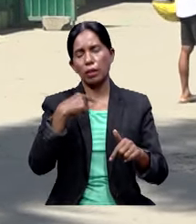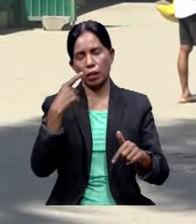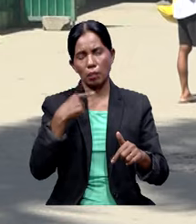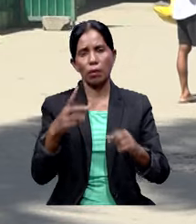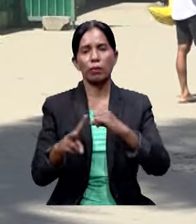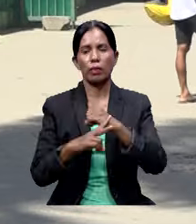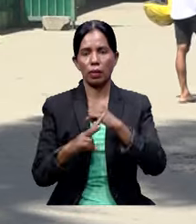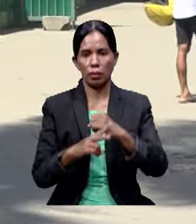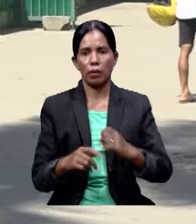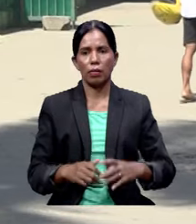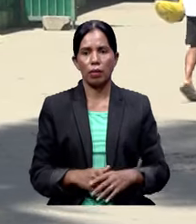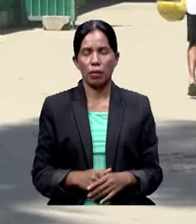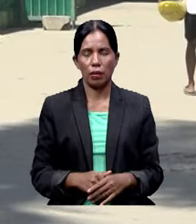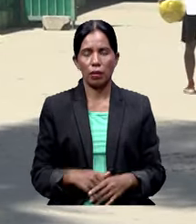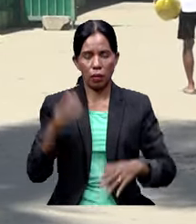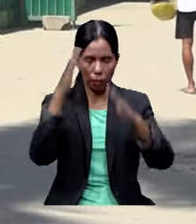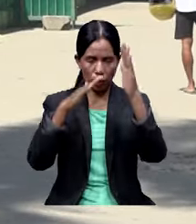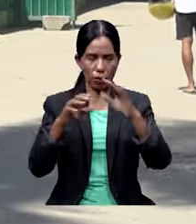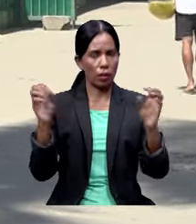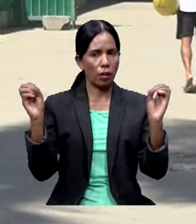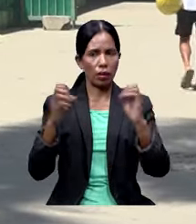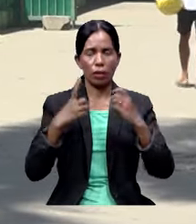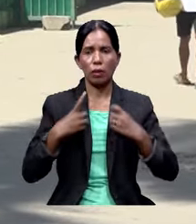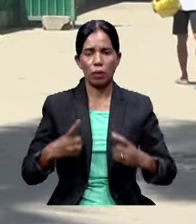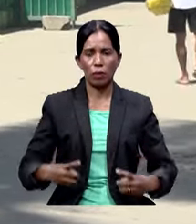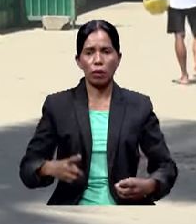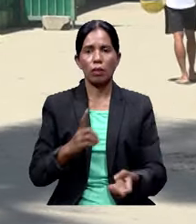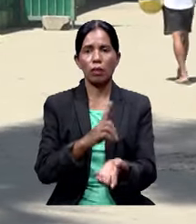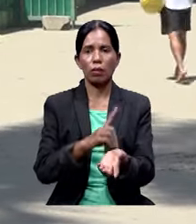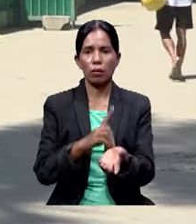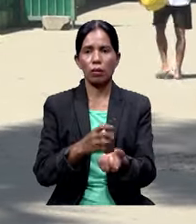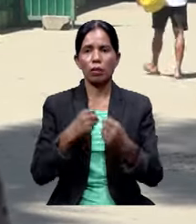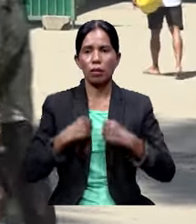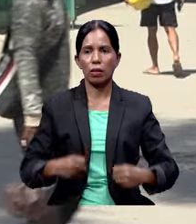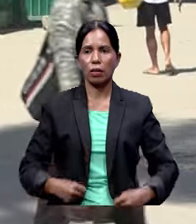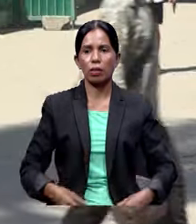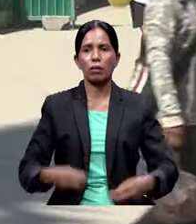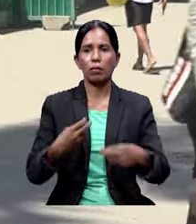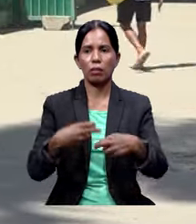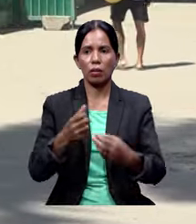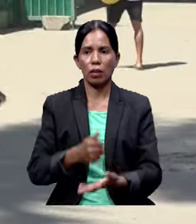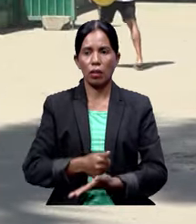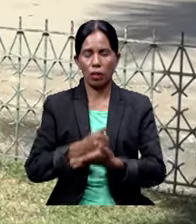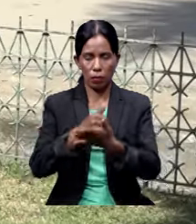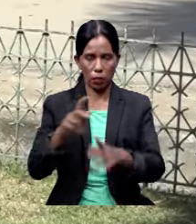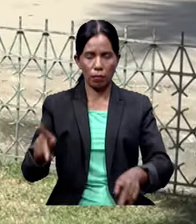vítima. O problema menos pessoal saúde no menos medicamentos se prejudica atendimento